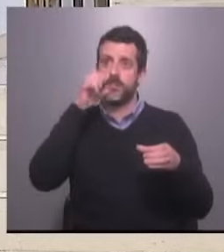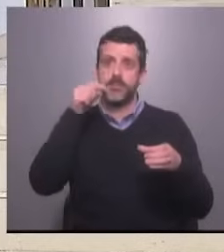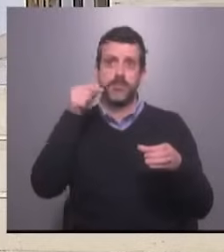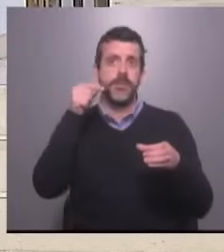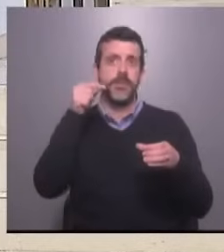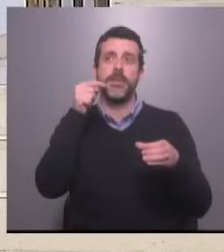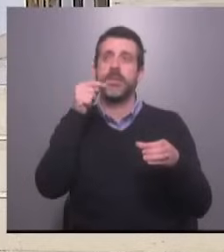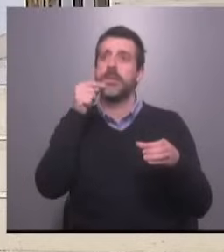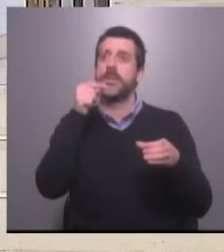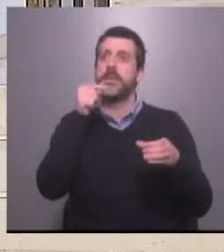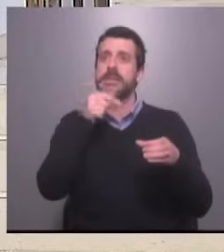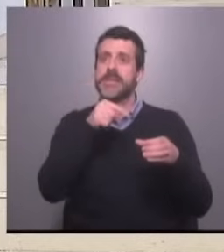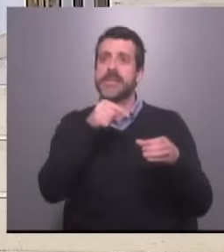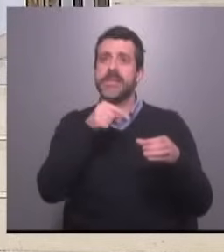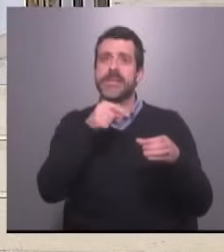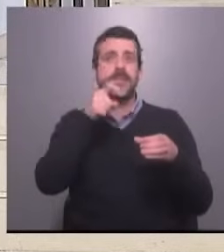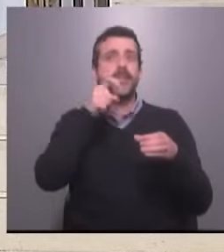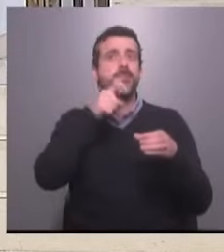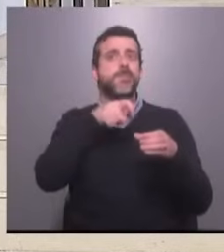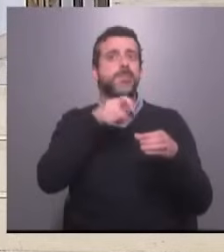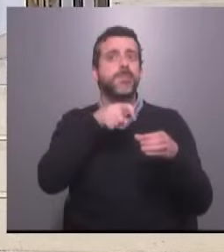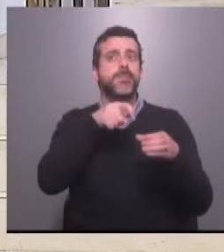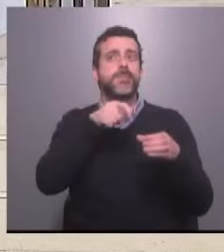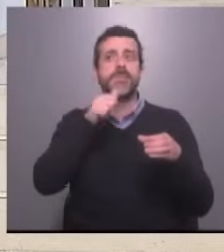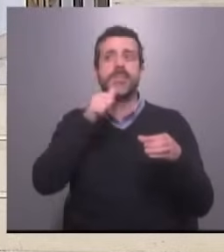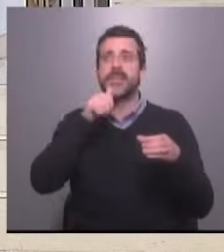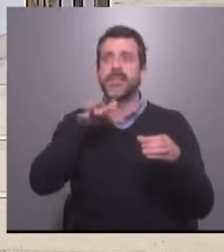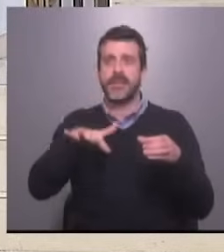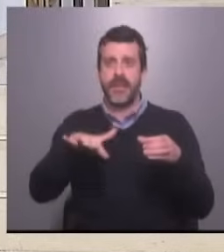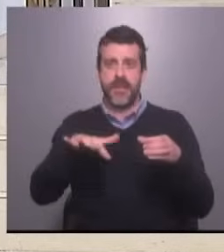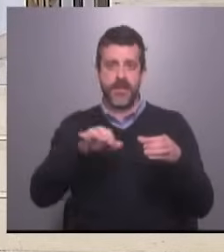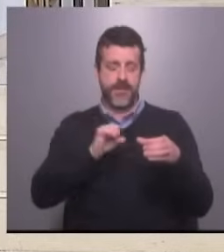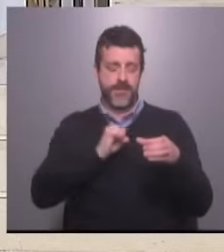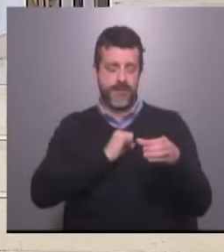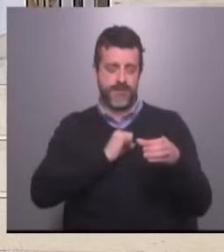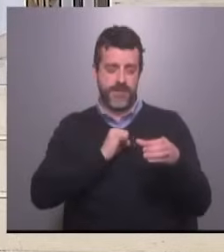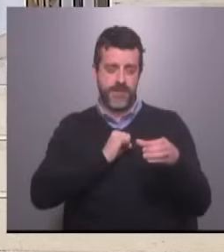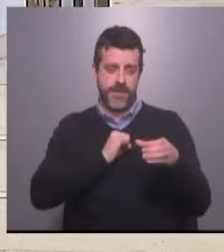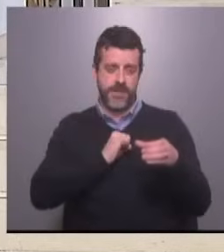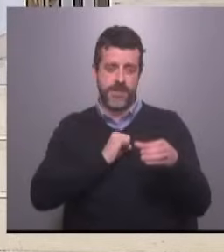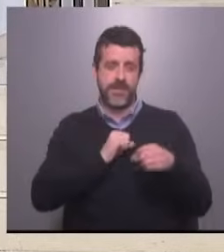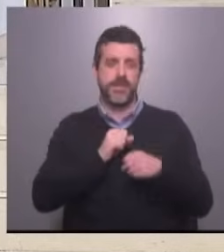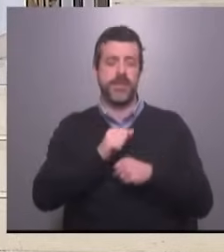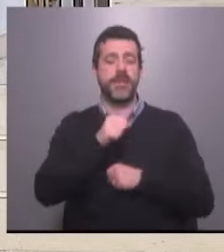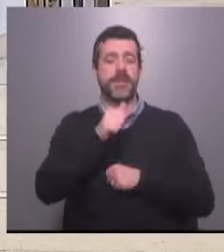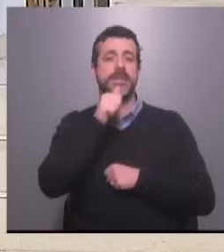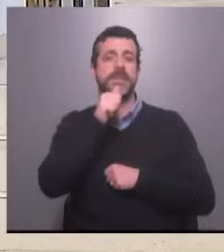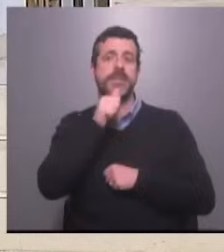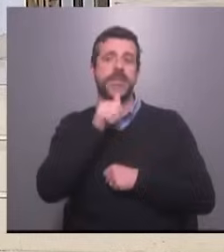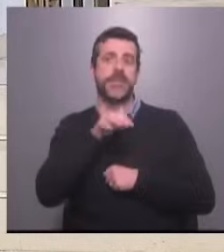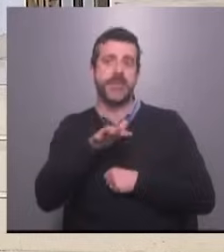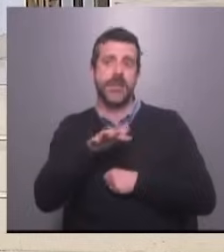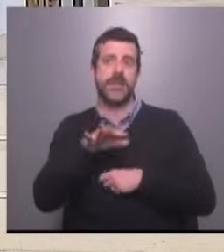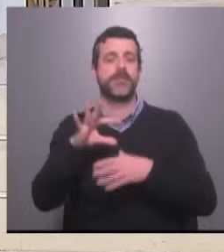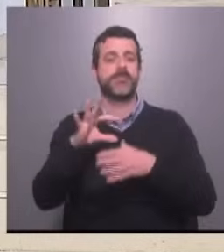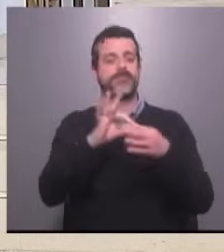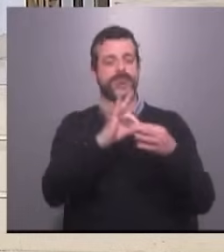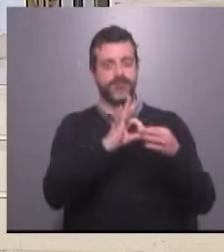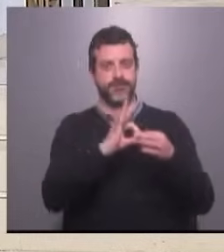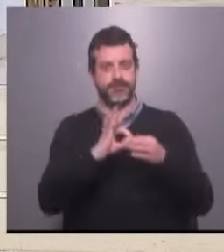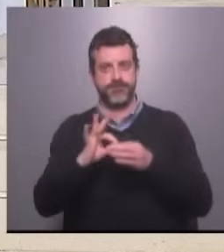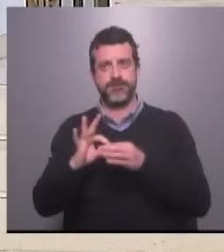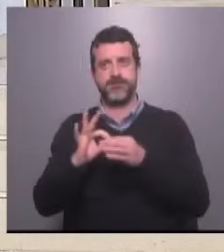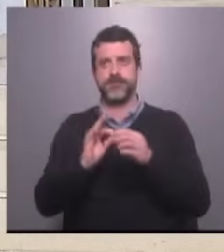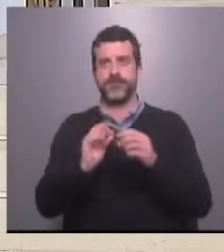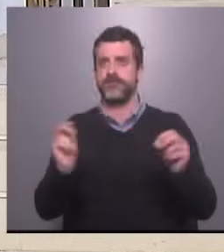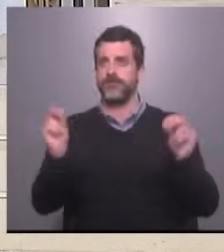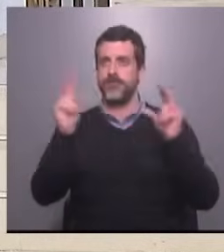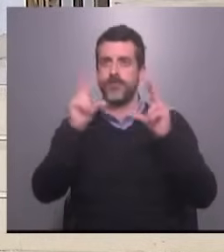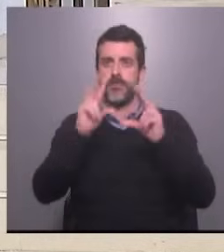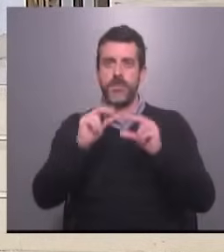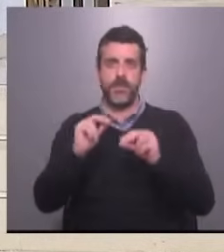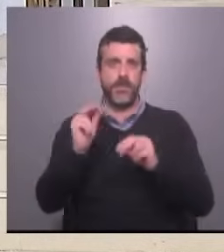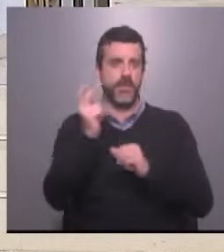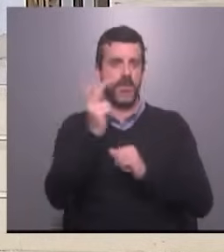tomai todos e bebei. Este é o cálice do meu sangue, o sangue da